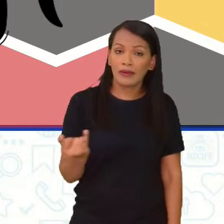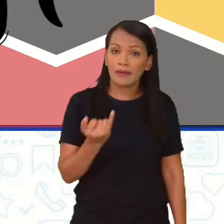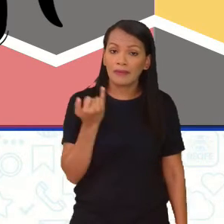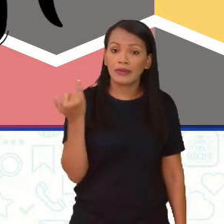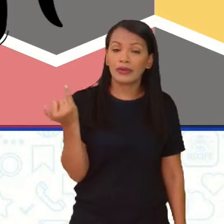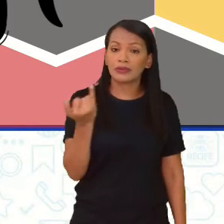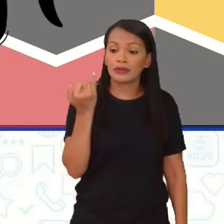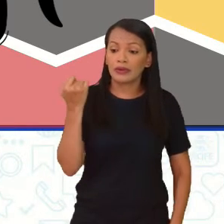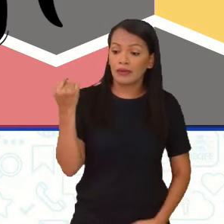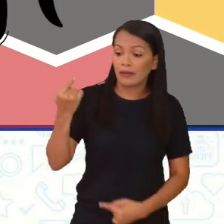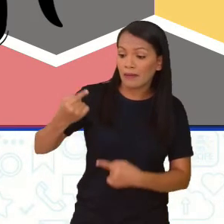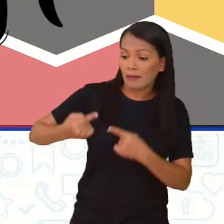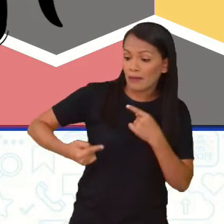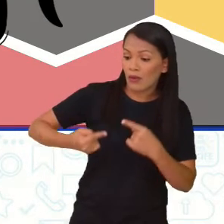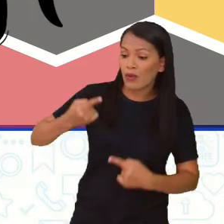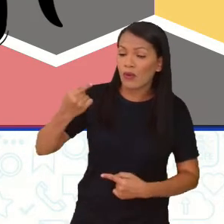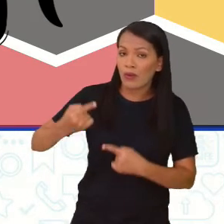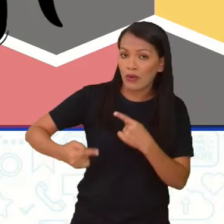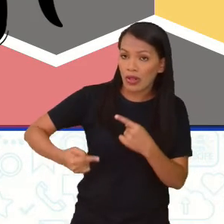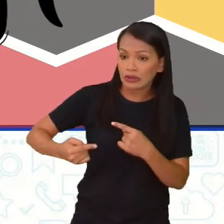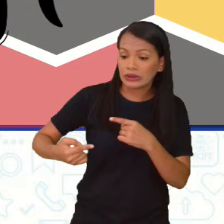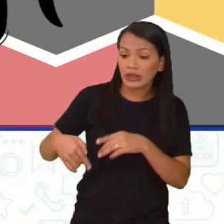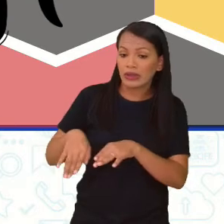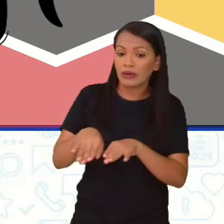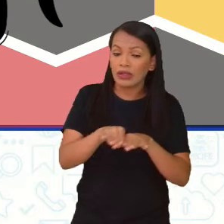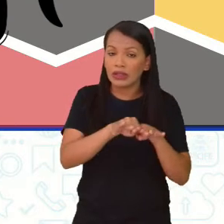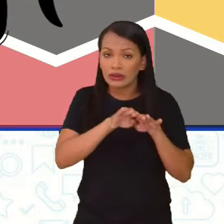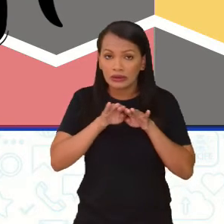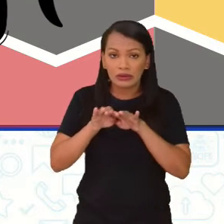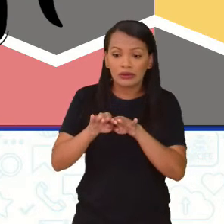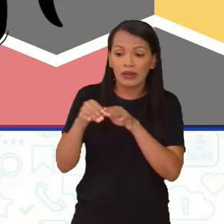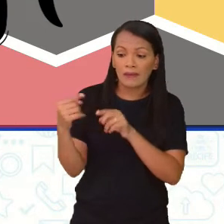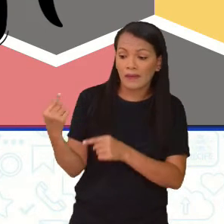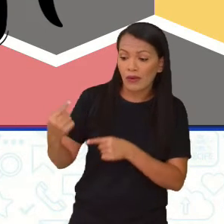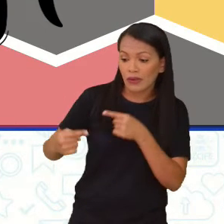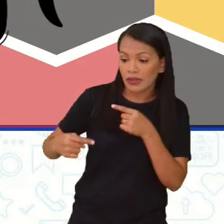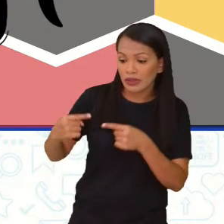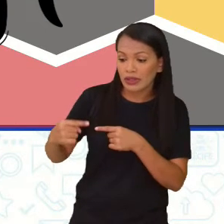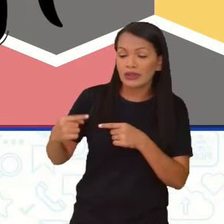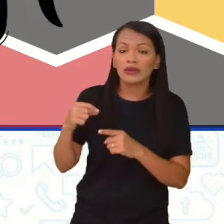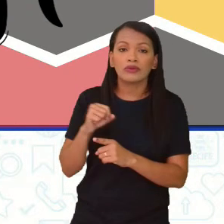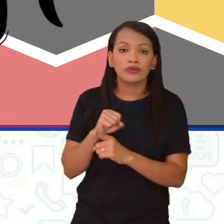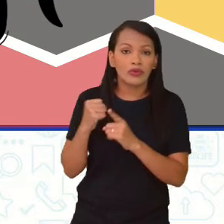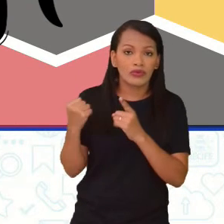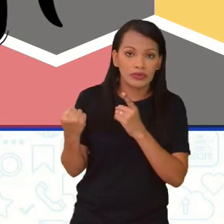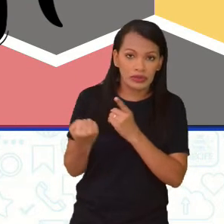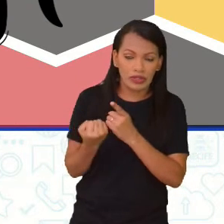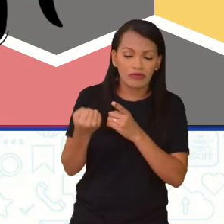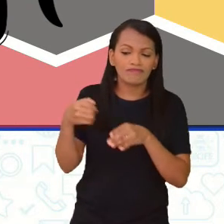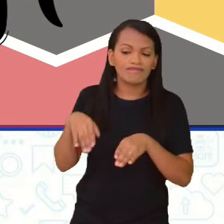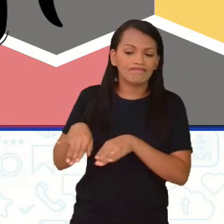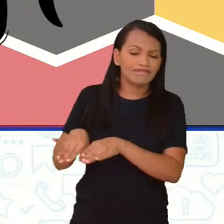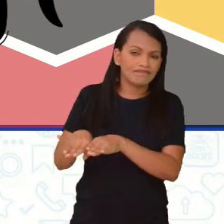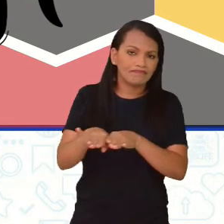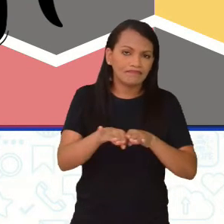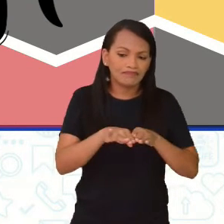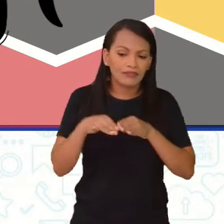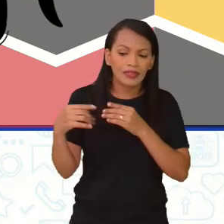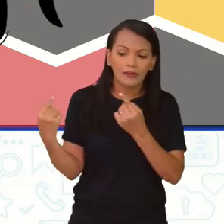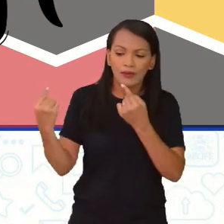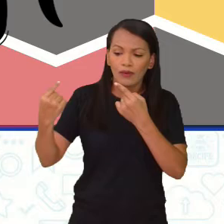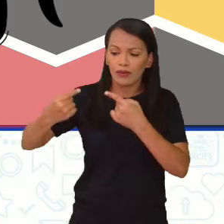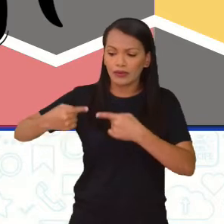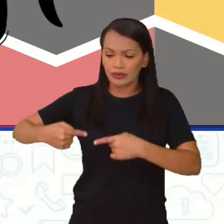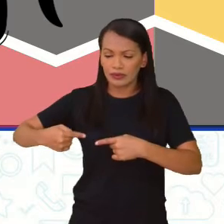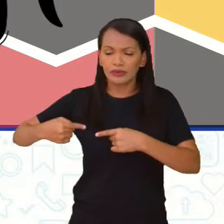de políticas mais igualitárias, né, políticas sociais, políticas igualitárias e políticas de equidade,